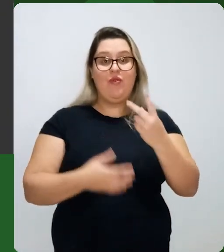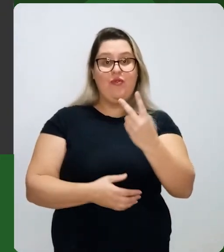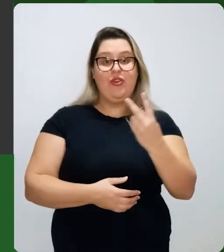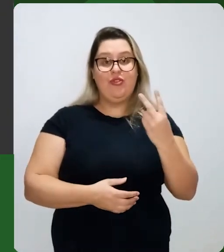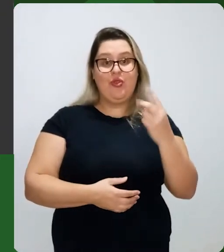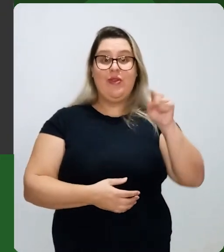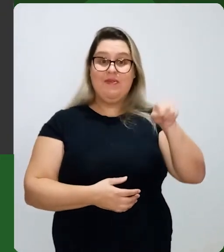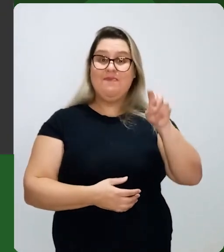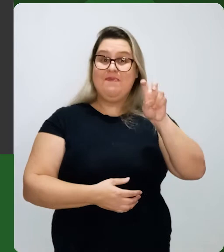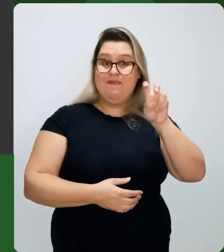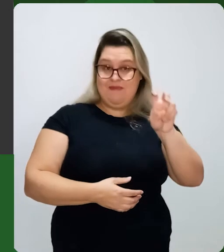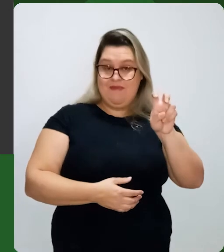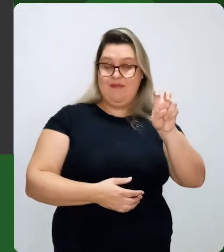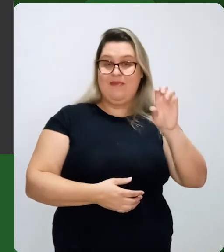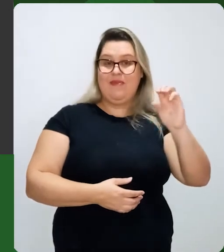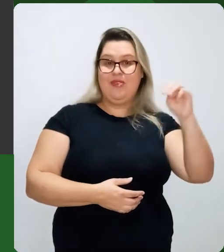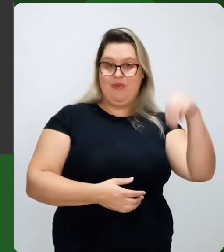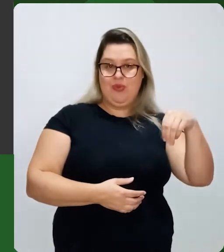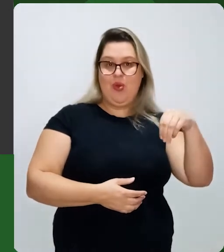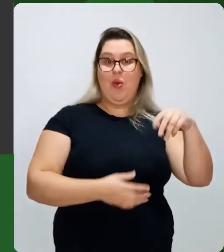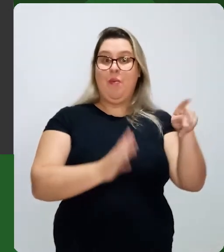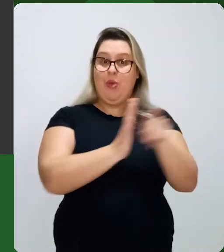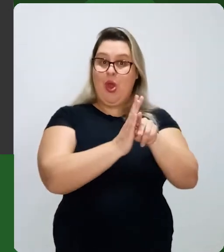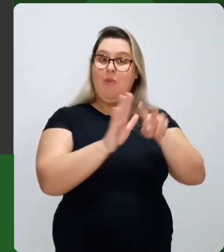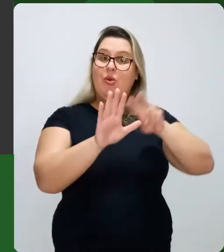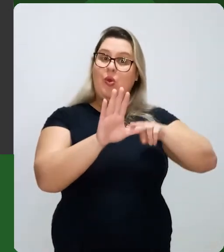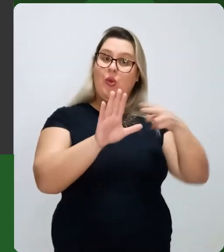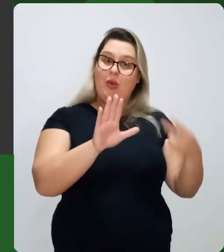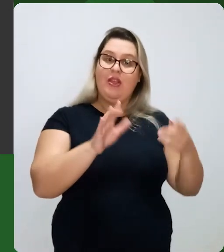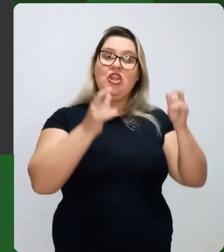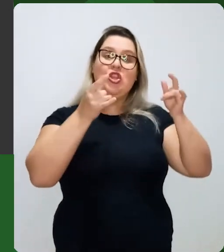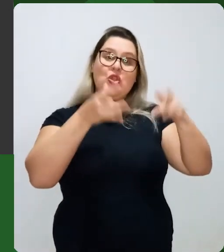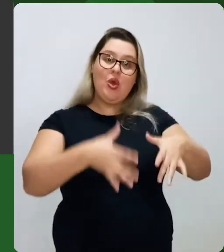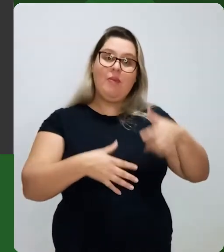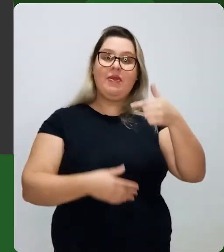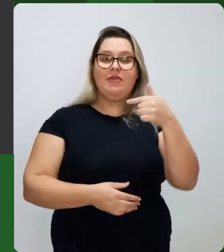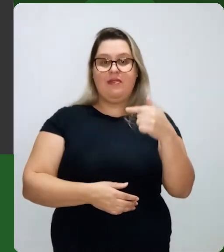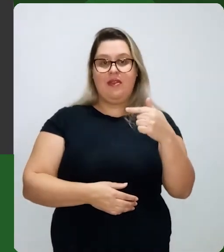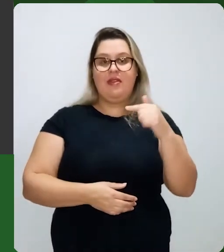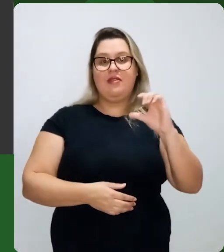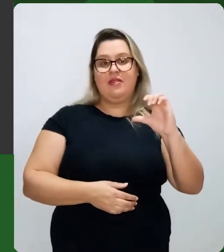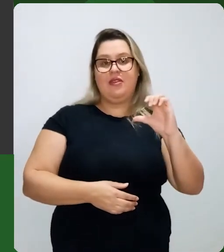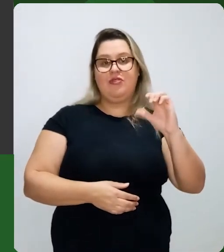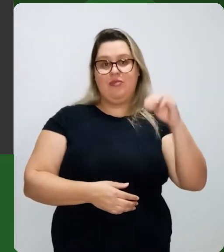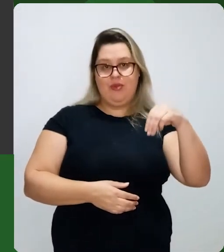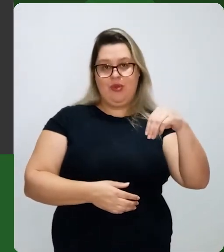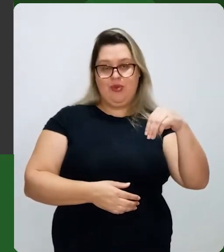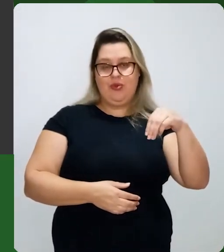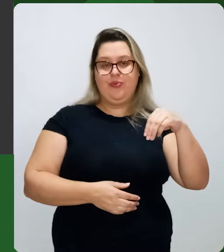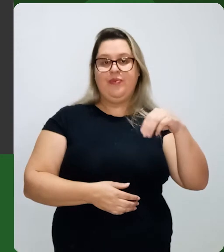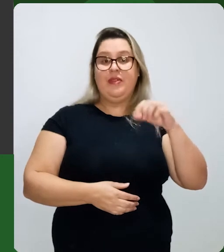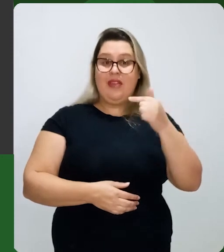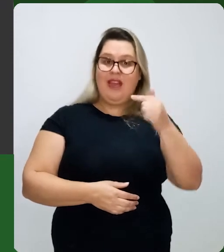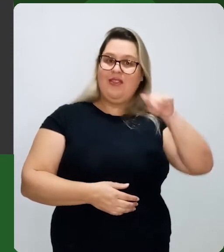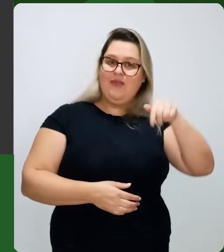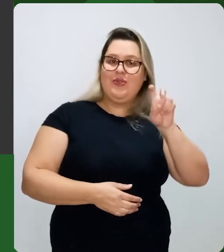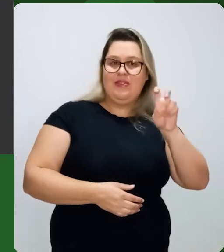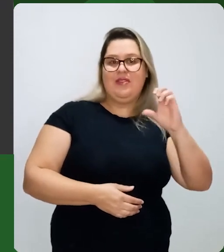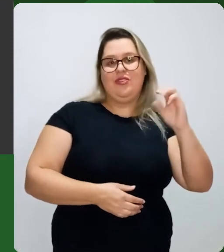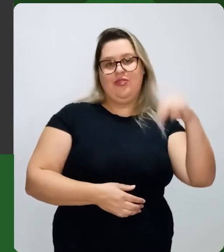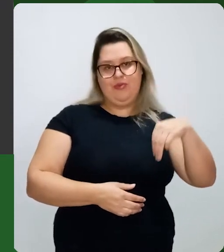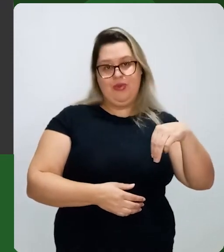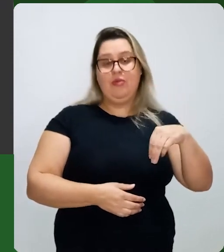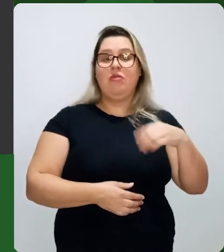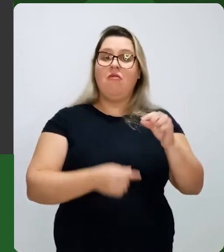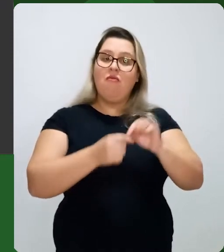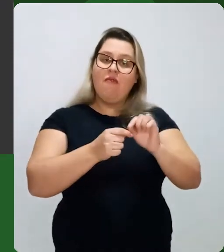dos 22,5 do croquis, vão sobrar 7,5 centímetros. Esses 7,5 centímetros que vão sobrar aqui, eu vou